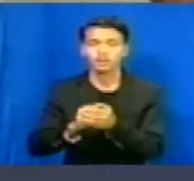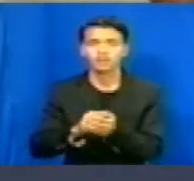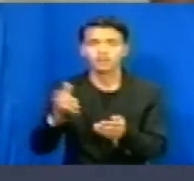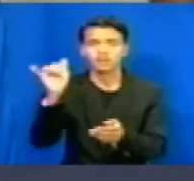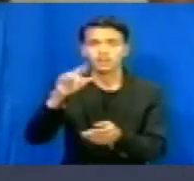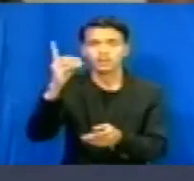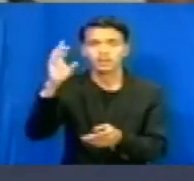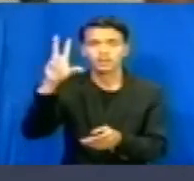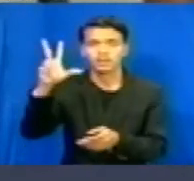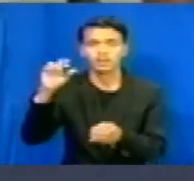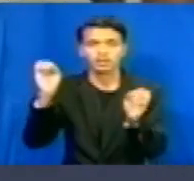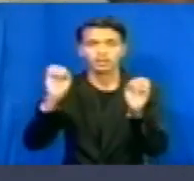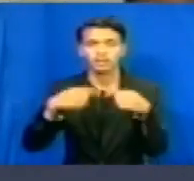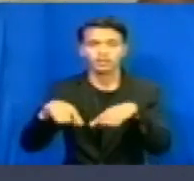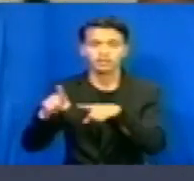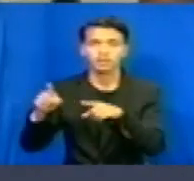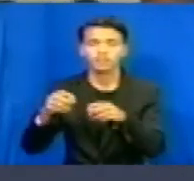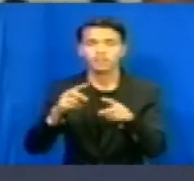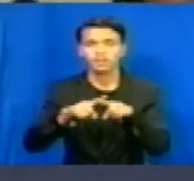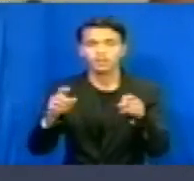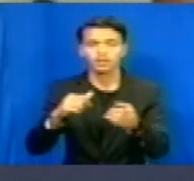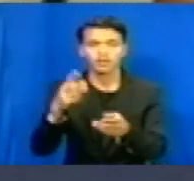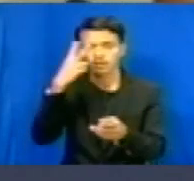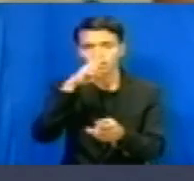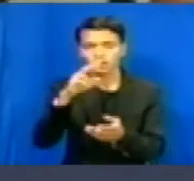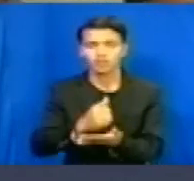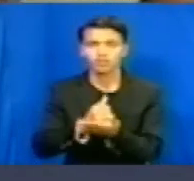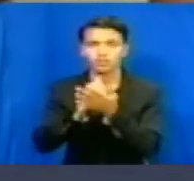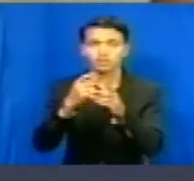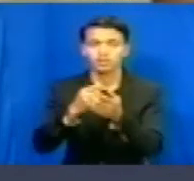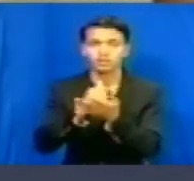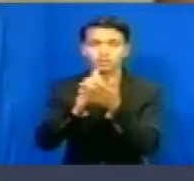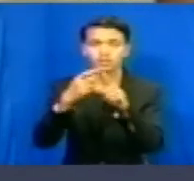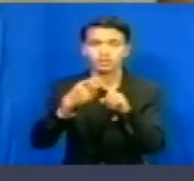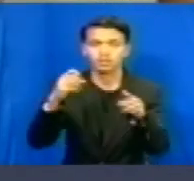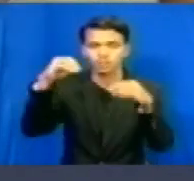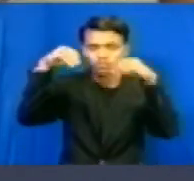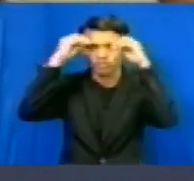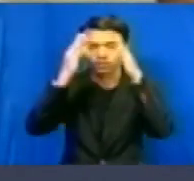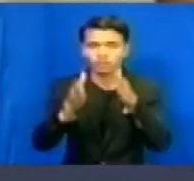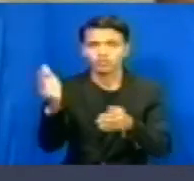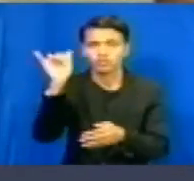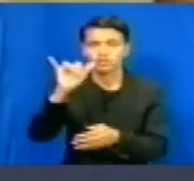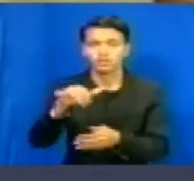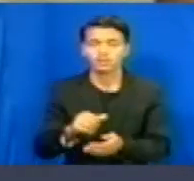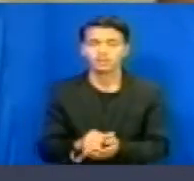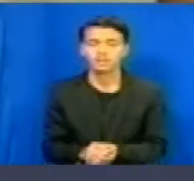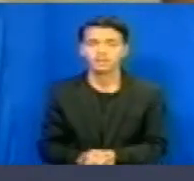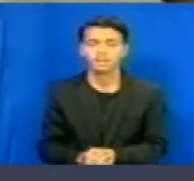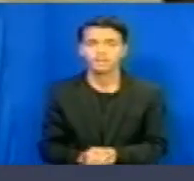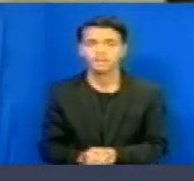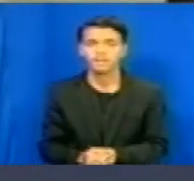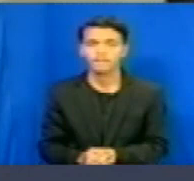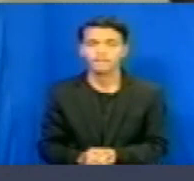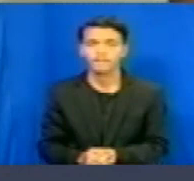estaju na mo bele ya kontrola husi orientador sira tamasama ona ini maka mihal manifestan buka solusi la lais sira no sang ke lah no mo